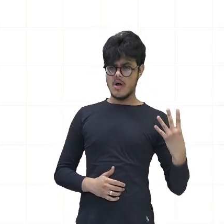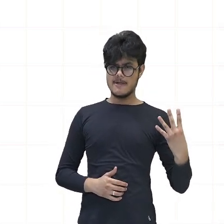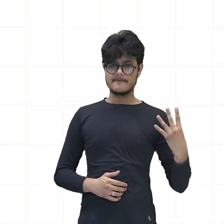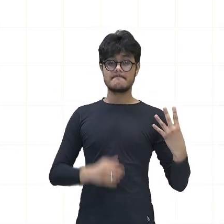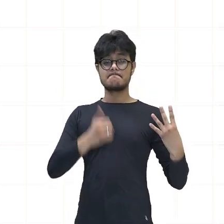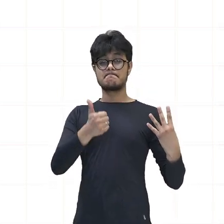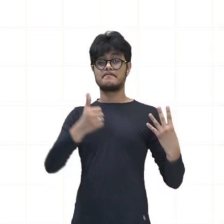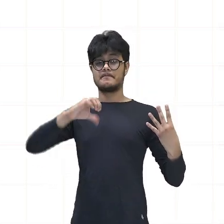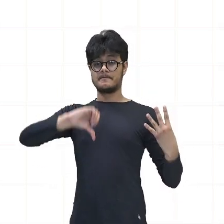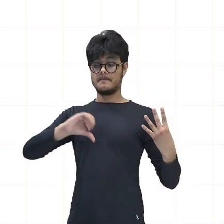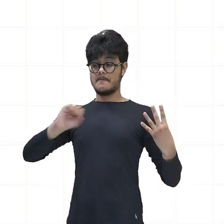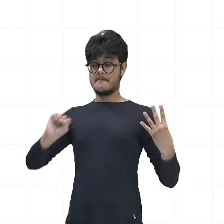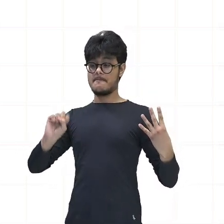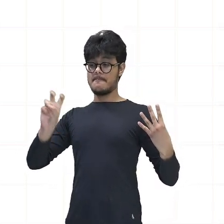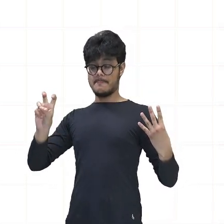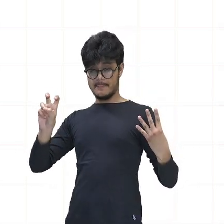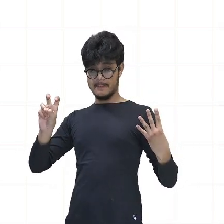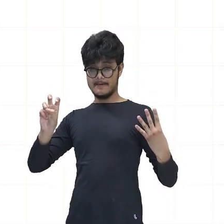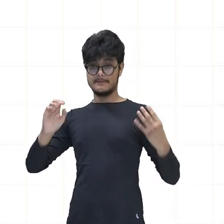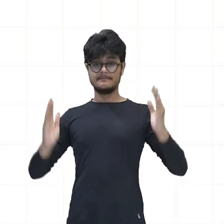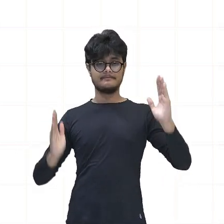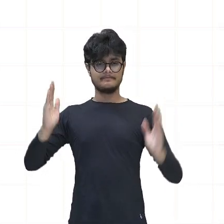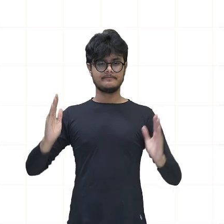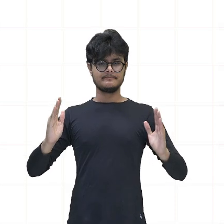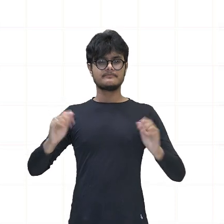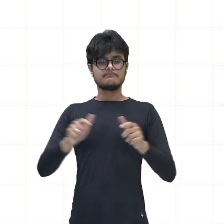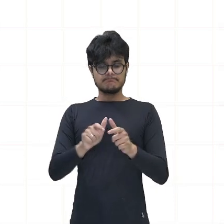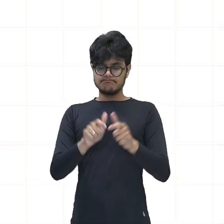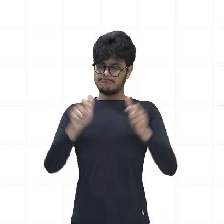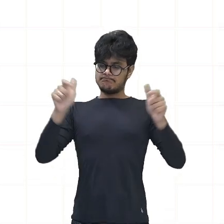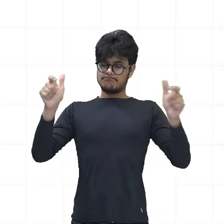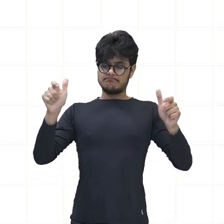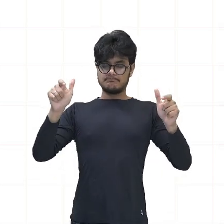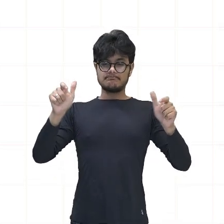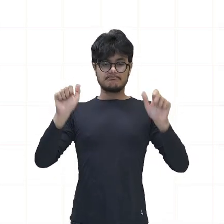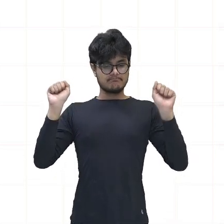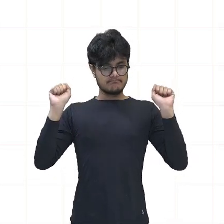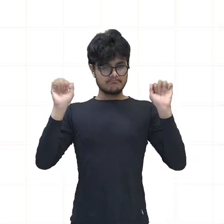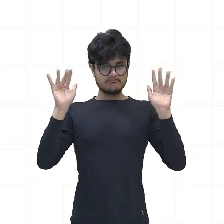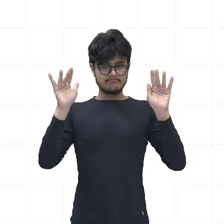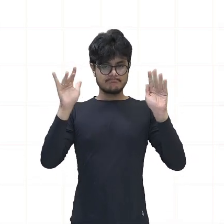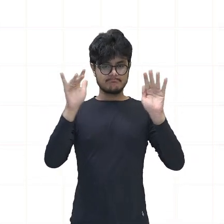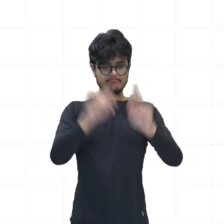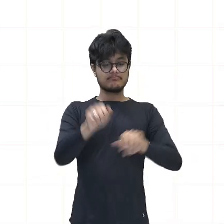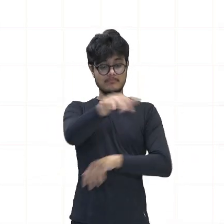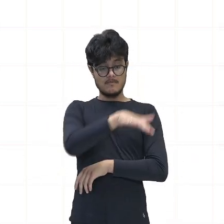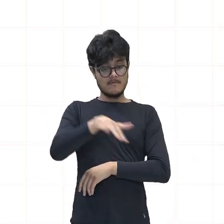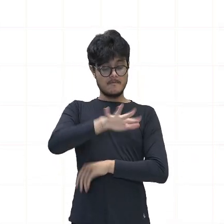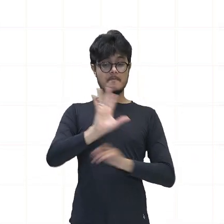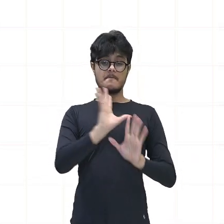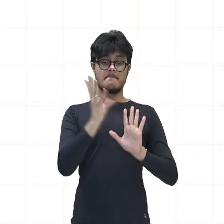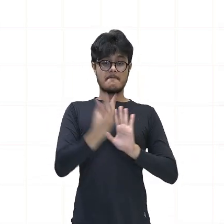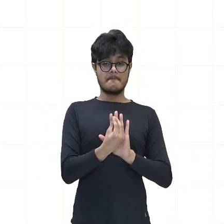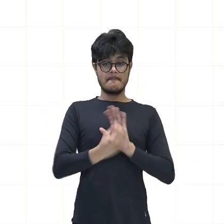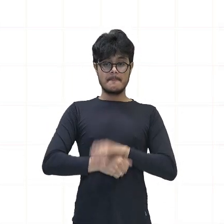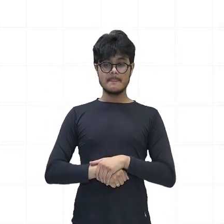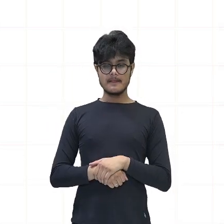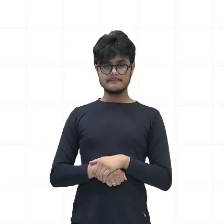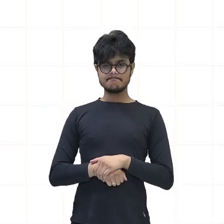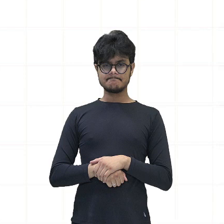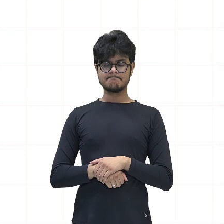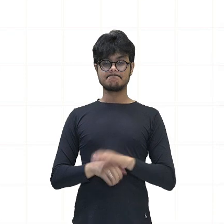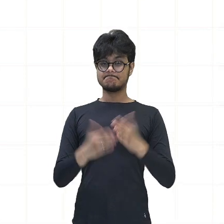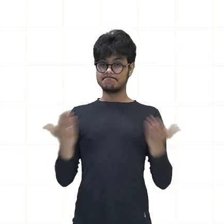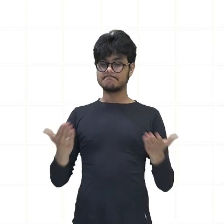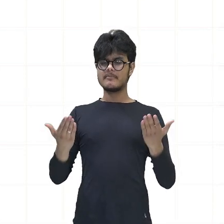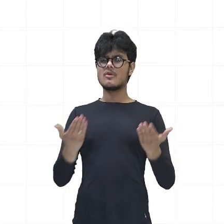1964 e 1985, ampliaram-se as ações de ocupação da Amazônia. Então, as medidas tomadas pelo